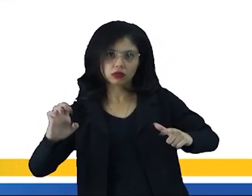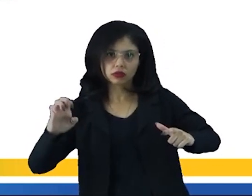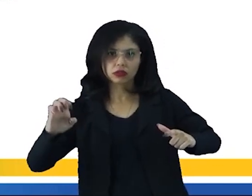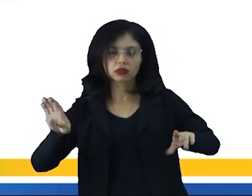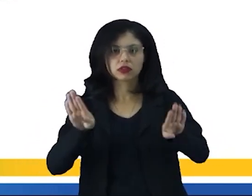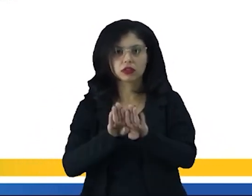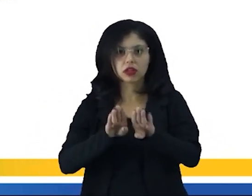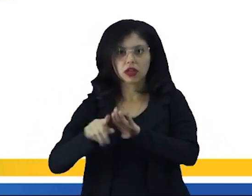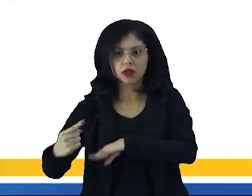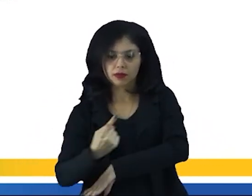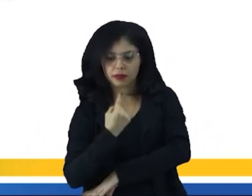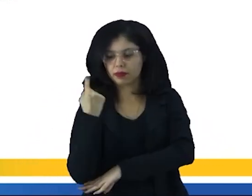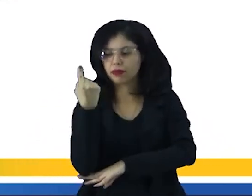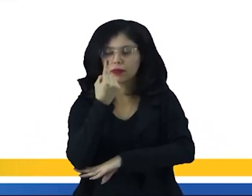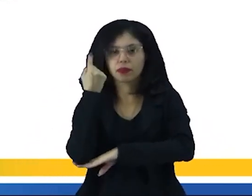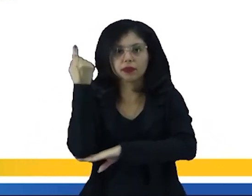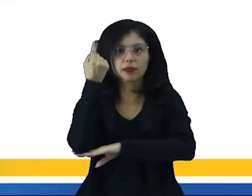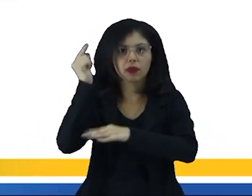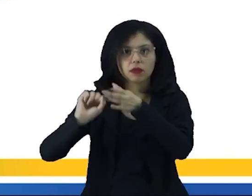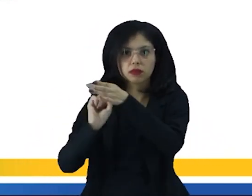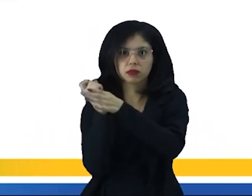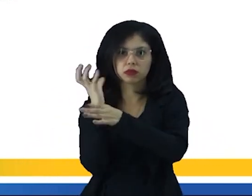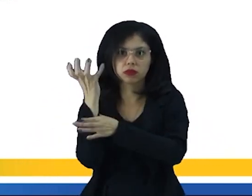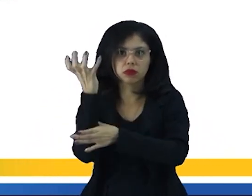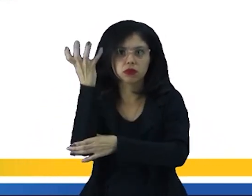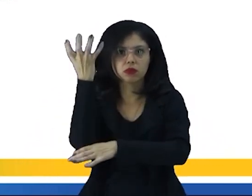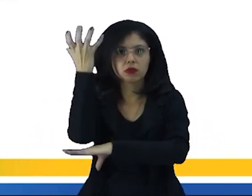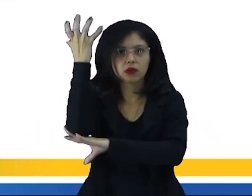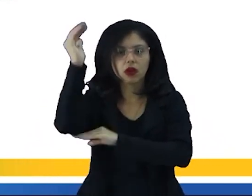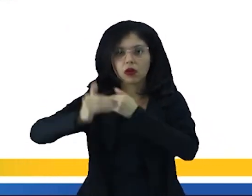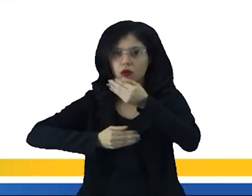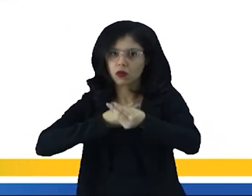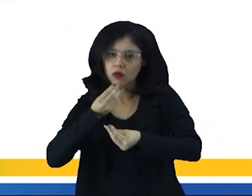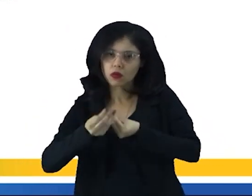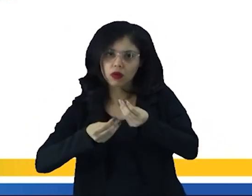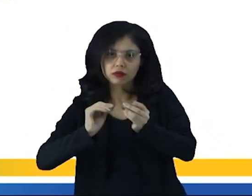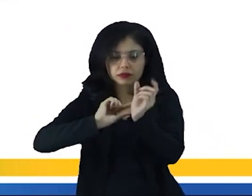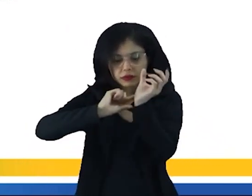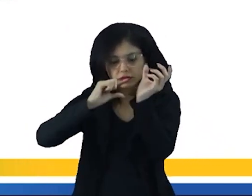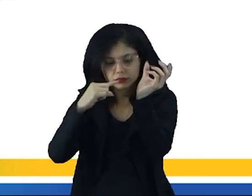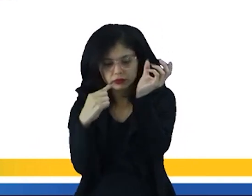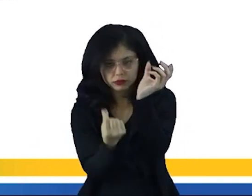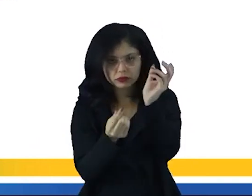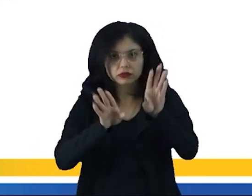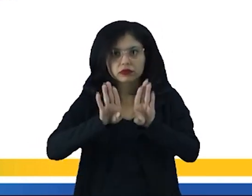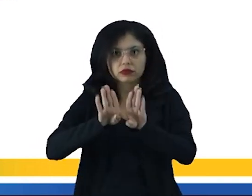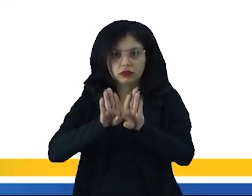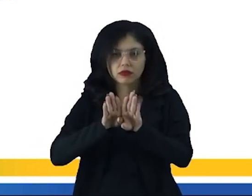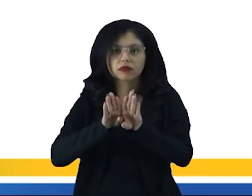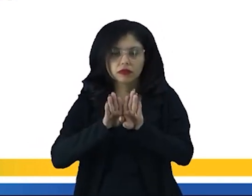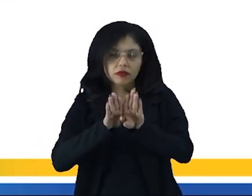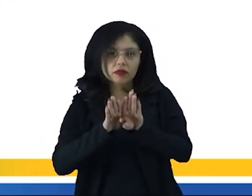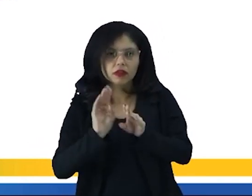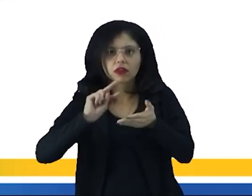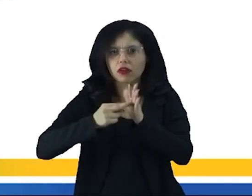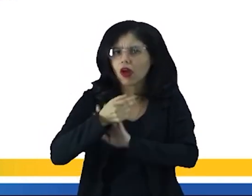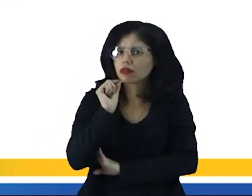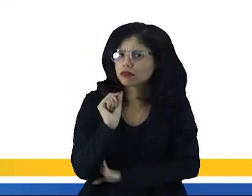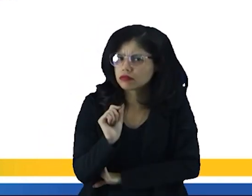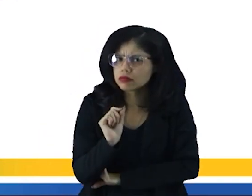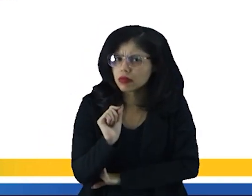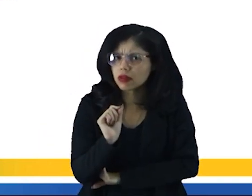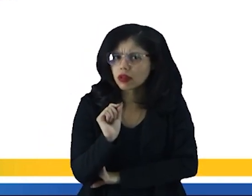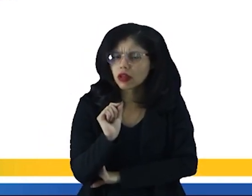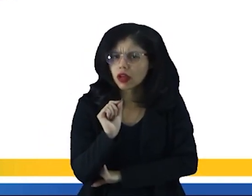da altura dessas plantas, bem como do tamanho das folhas e das copas. Com isso, eu quero dizer que